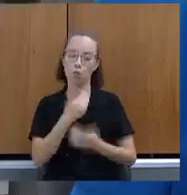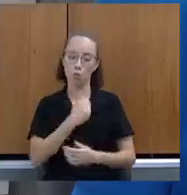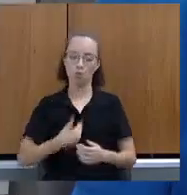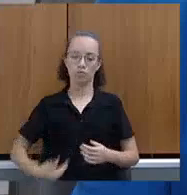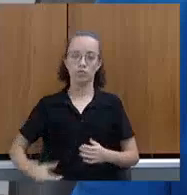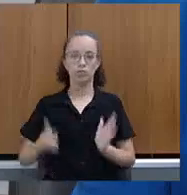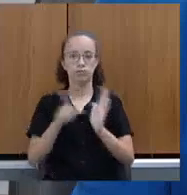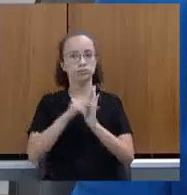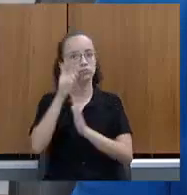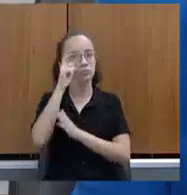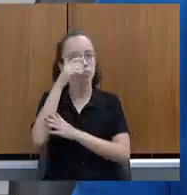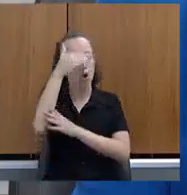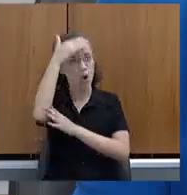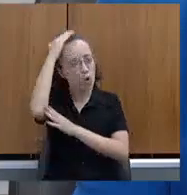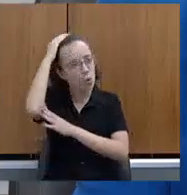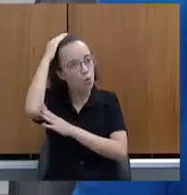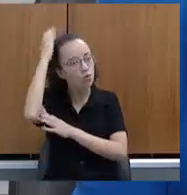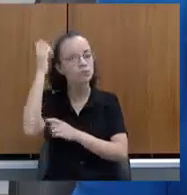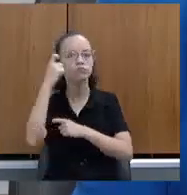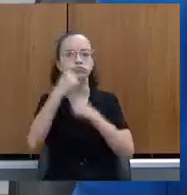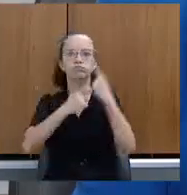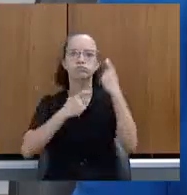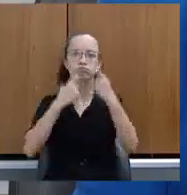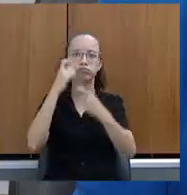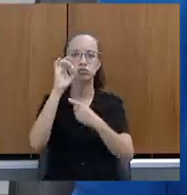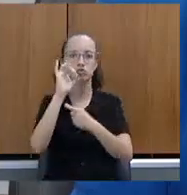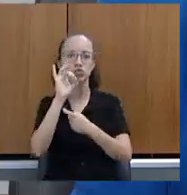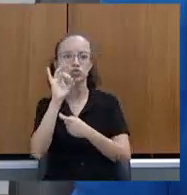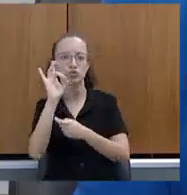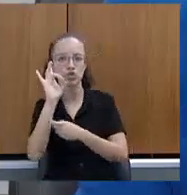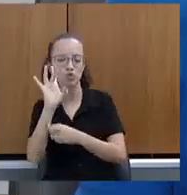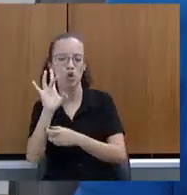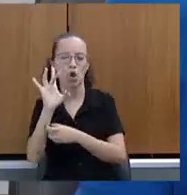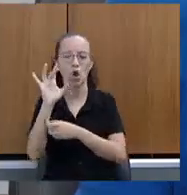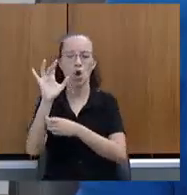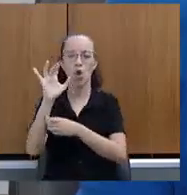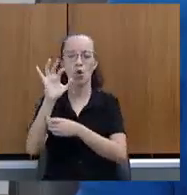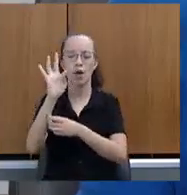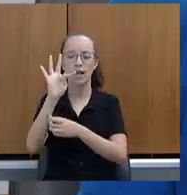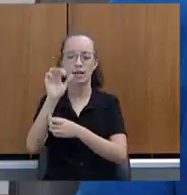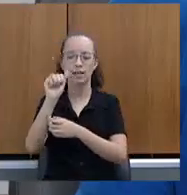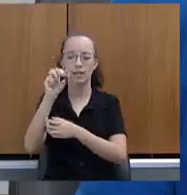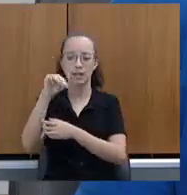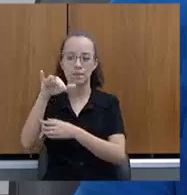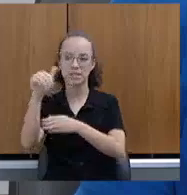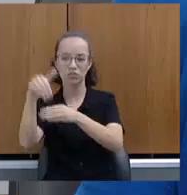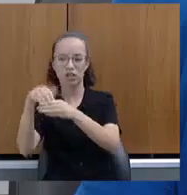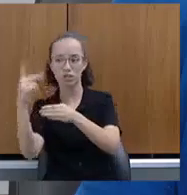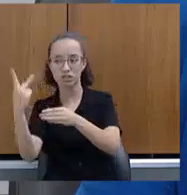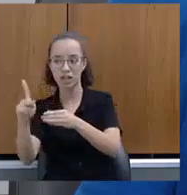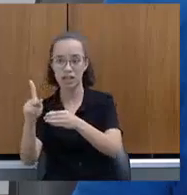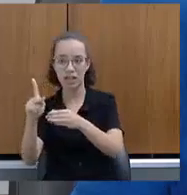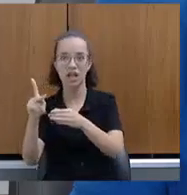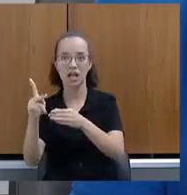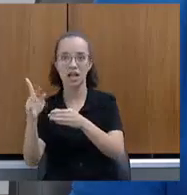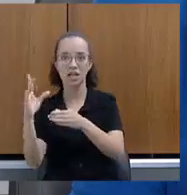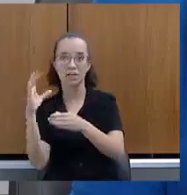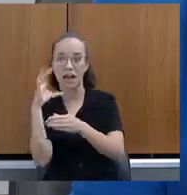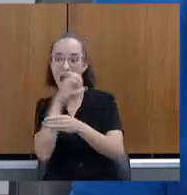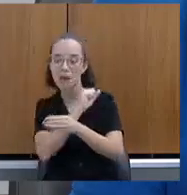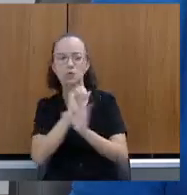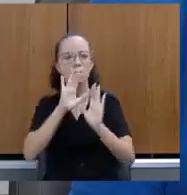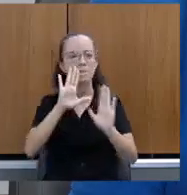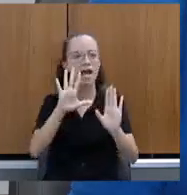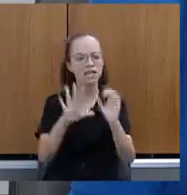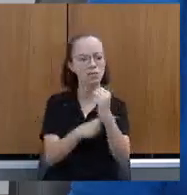colocar a instalação da tua mesa para ser votada no Copan e conseguiu em menos tempo do